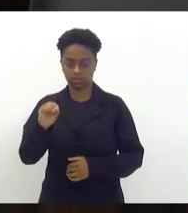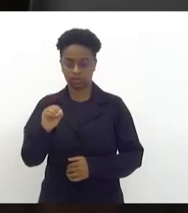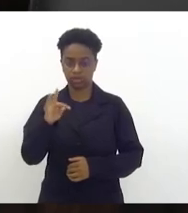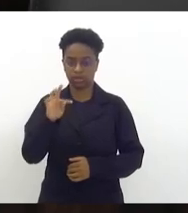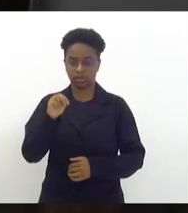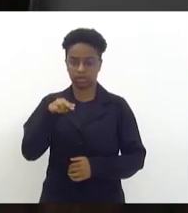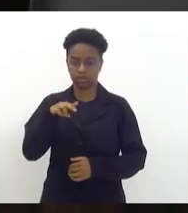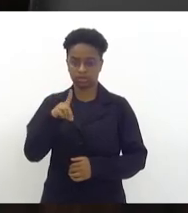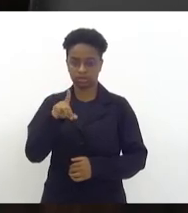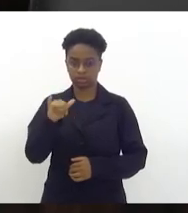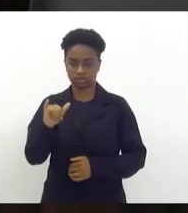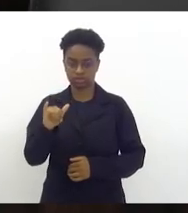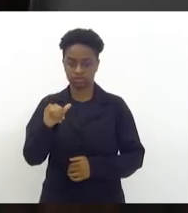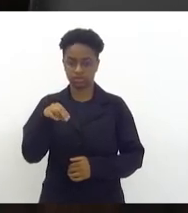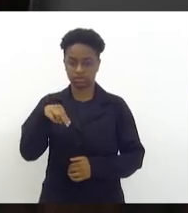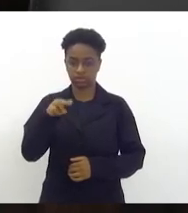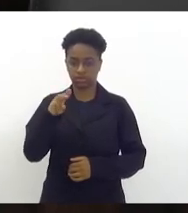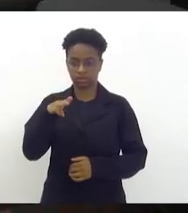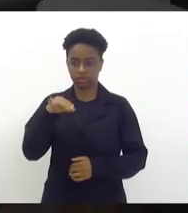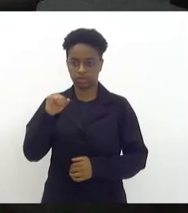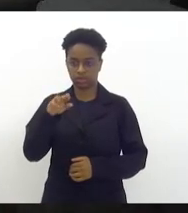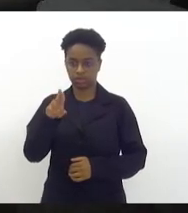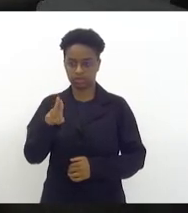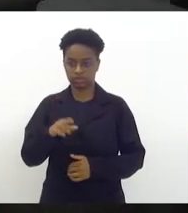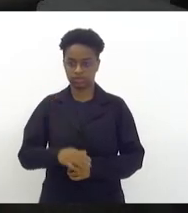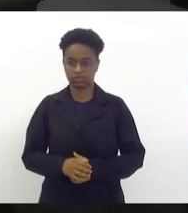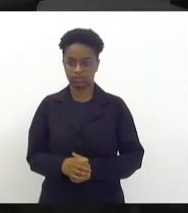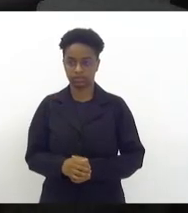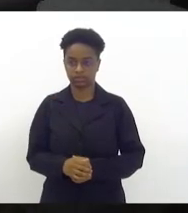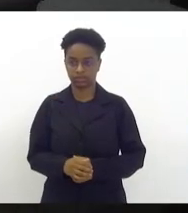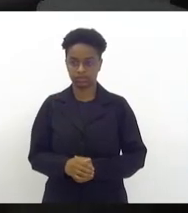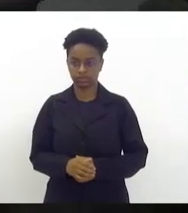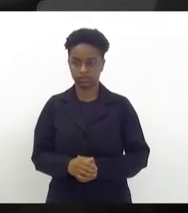Tande Vieira, Muni Neto.